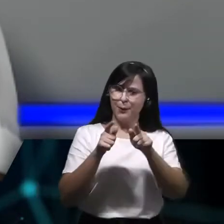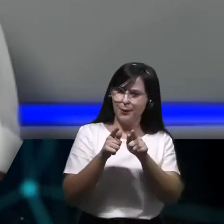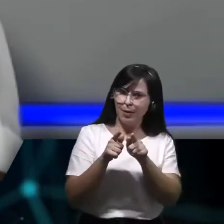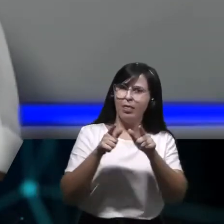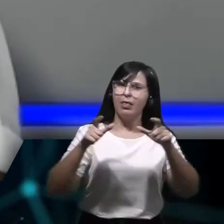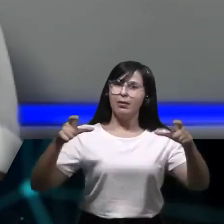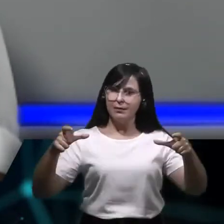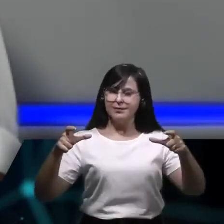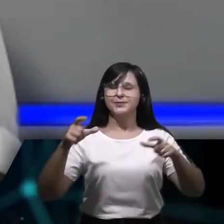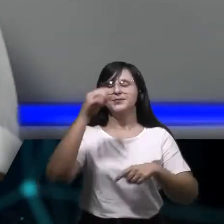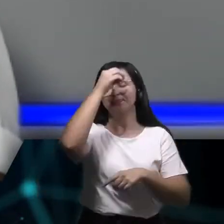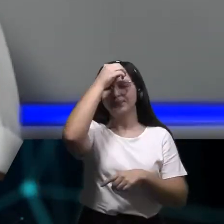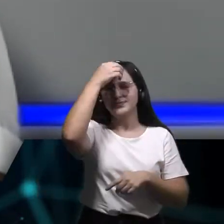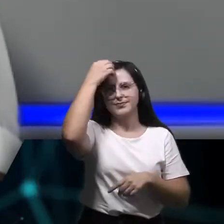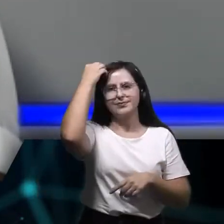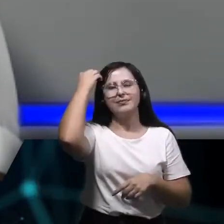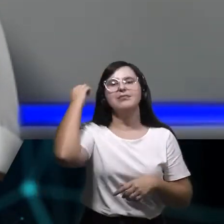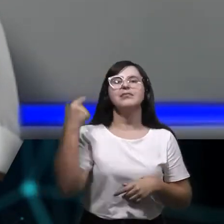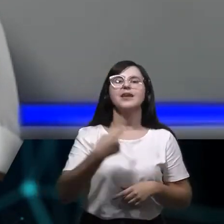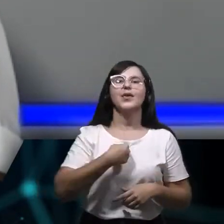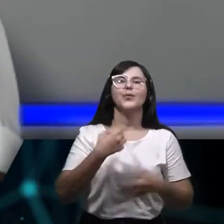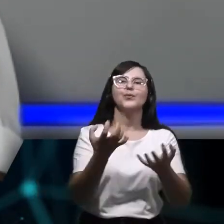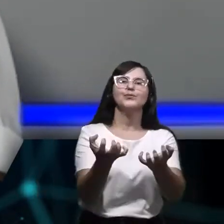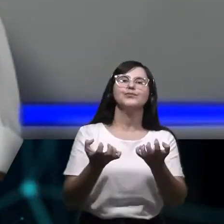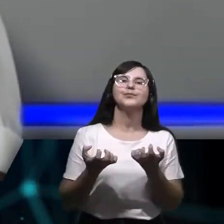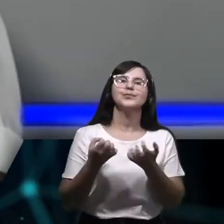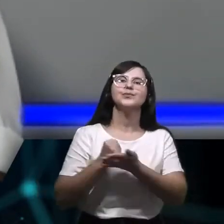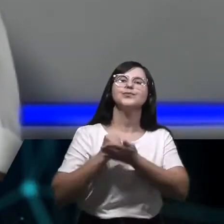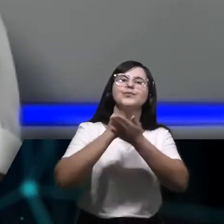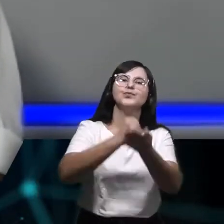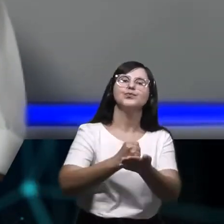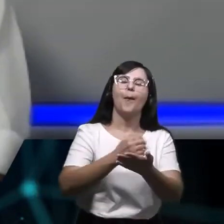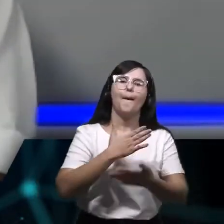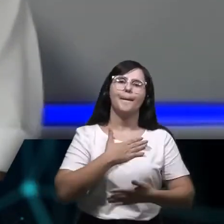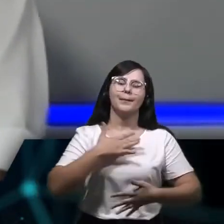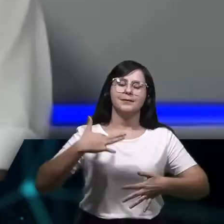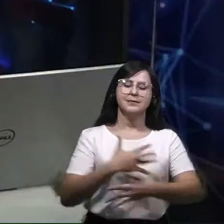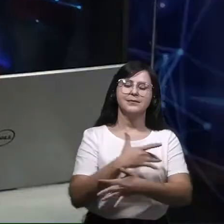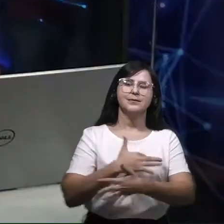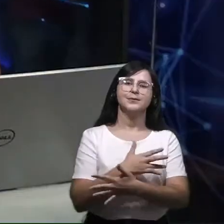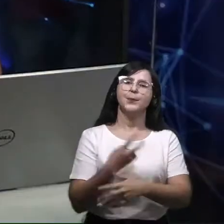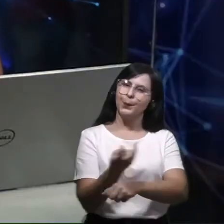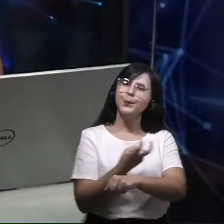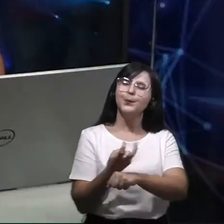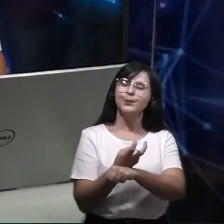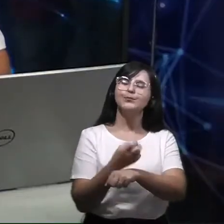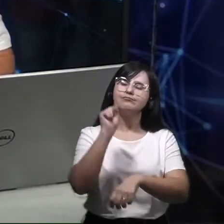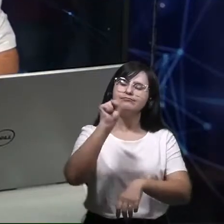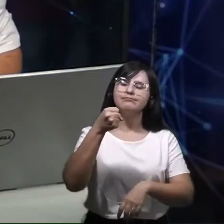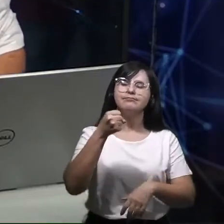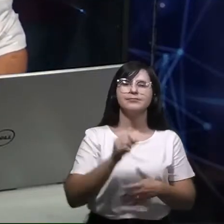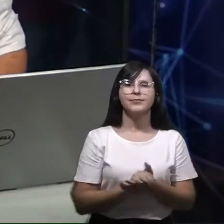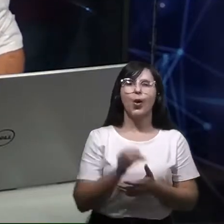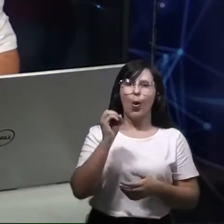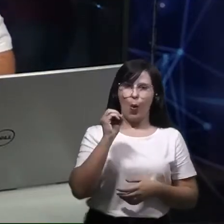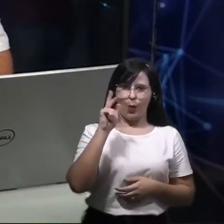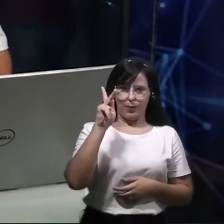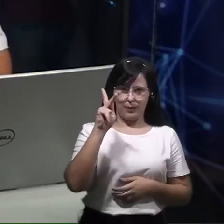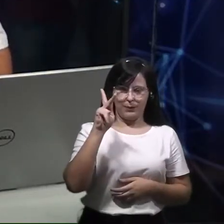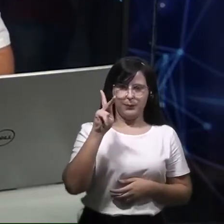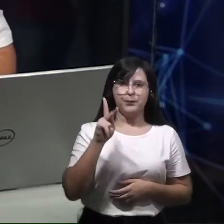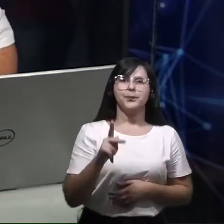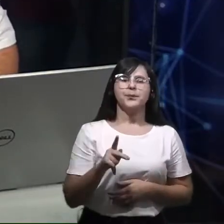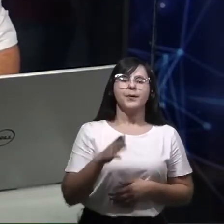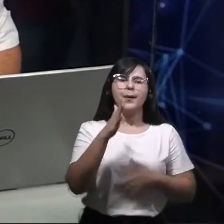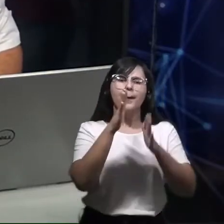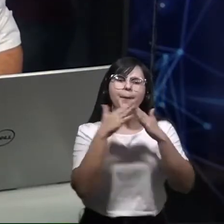parte, sempre em busca, buscando o que é de bom para o meu município. Ok, só pedir aqui aos candidatos que